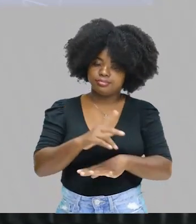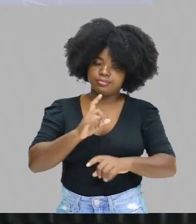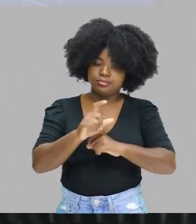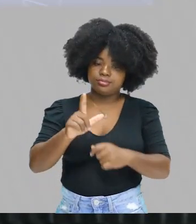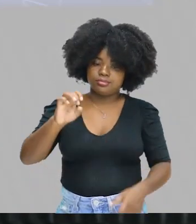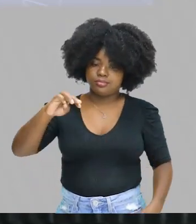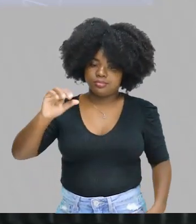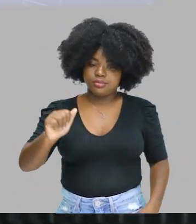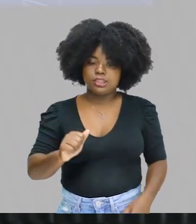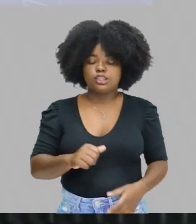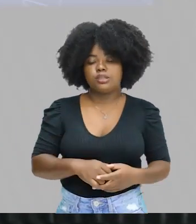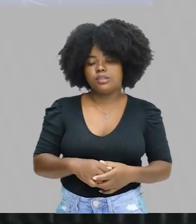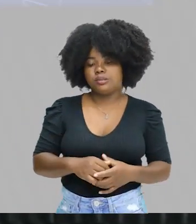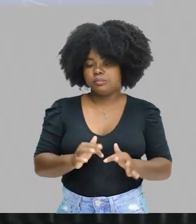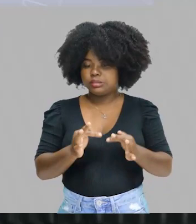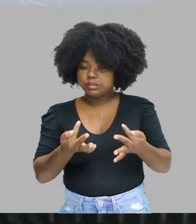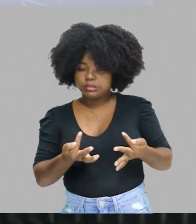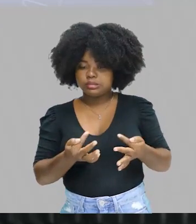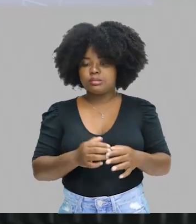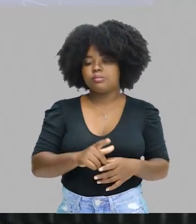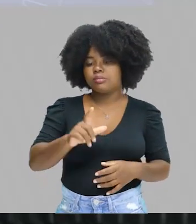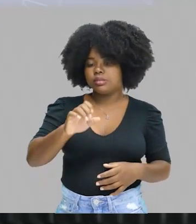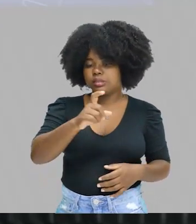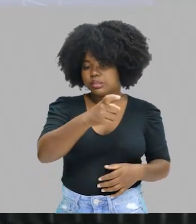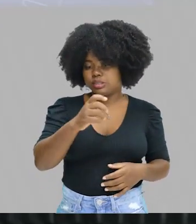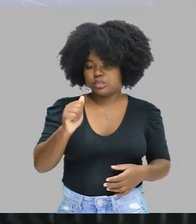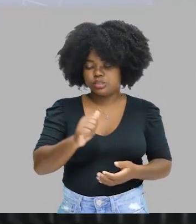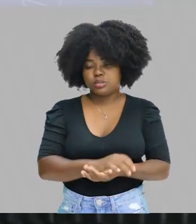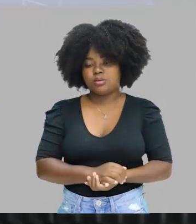suave, por fim, a lixa ou pedra pome ou